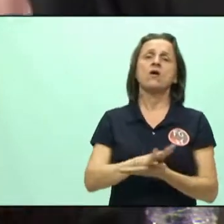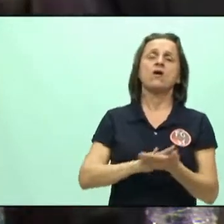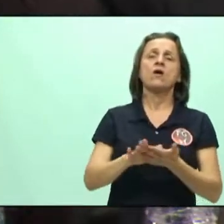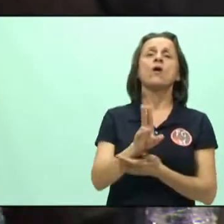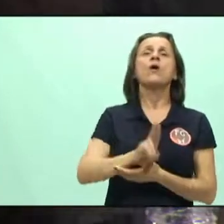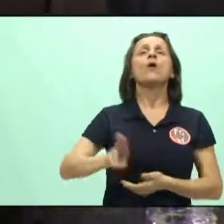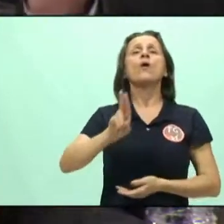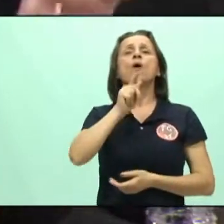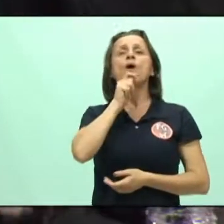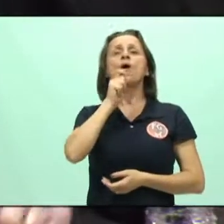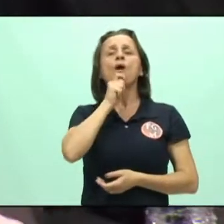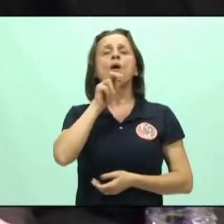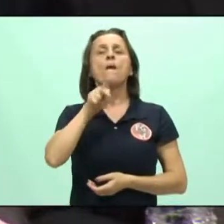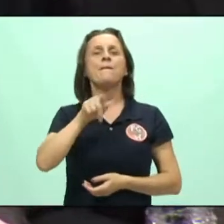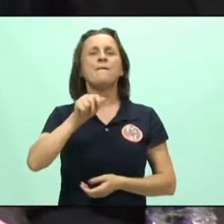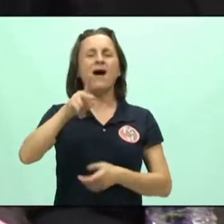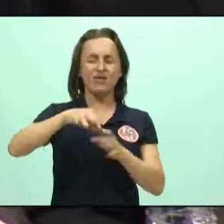bem dizer aqueles pau de amarrar cavalo né